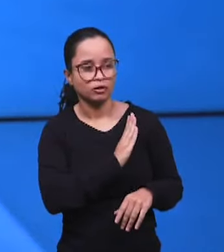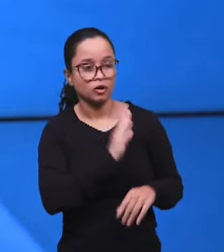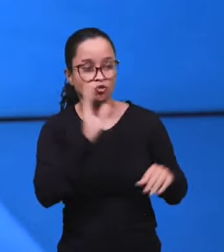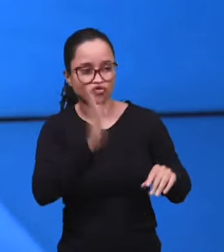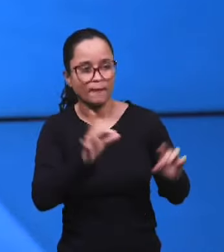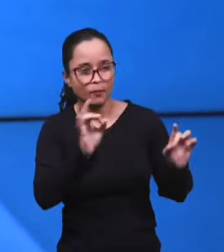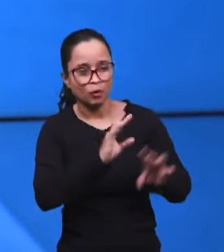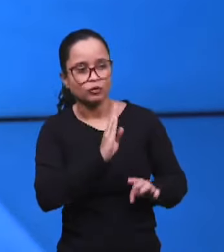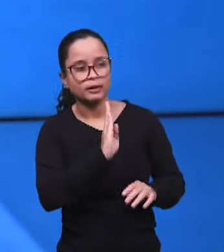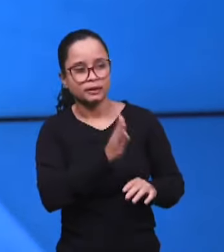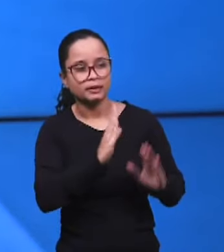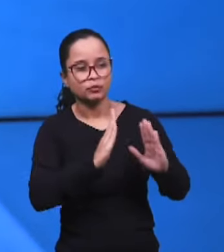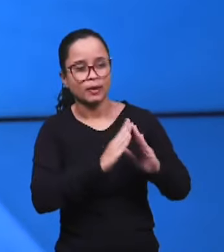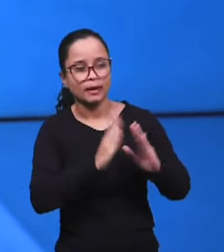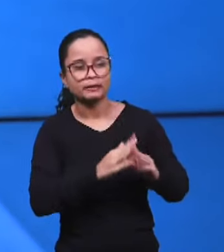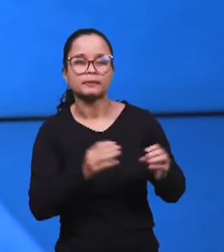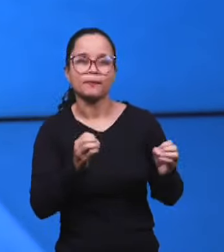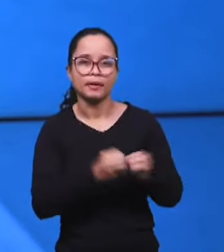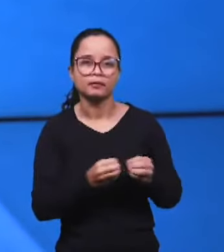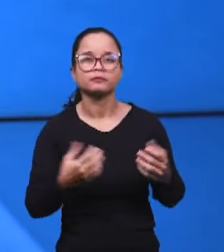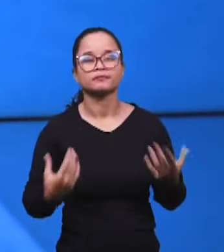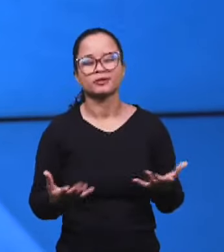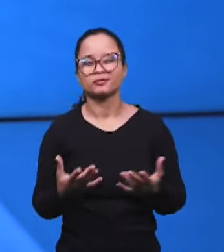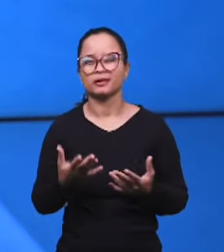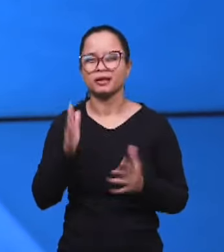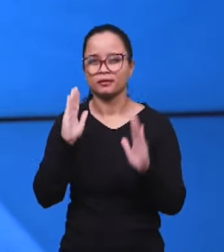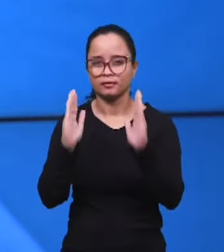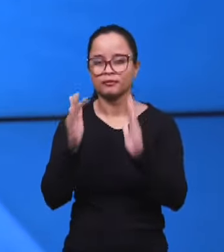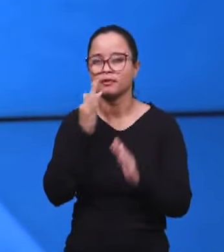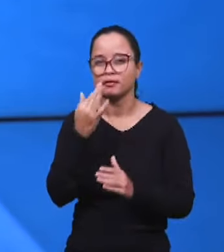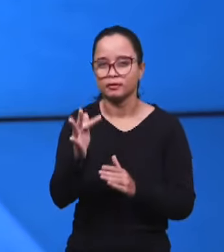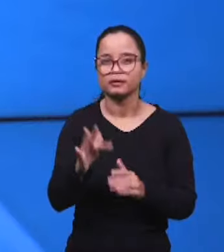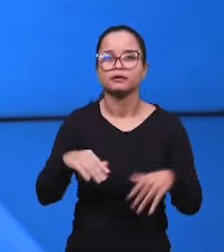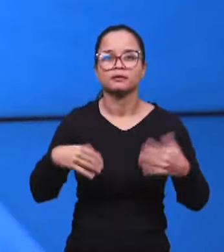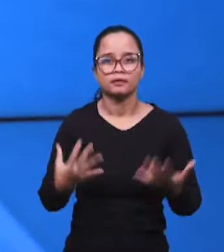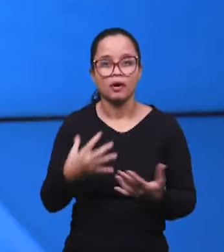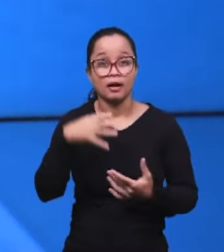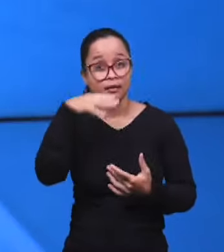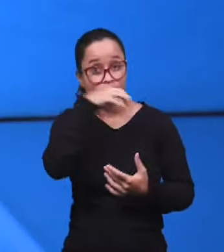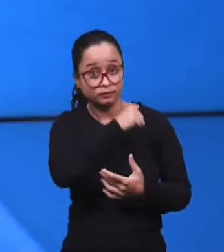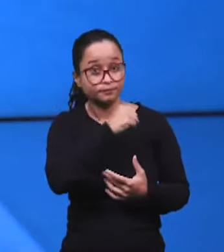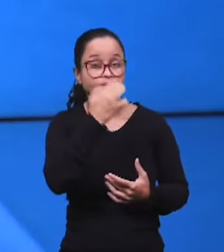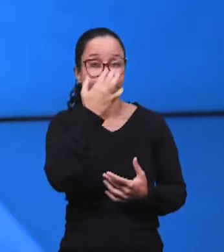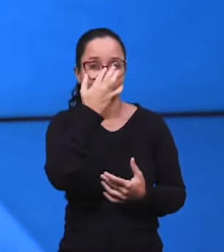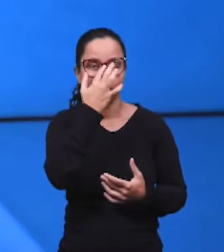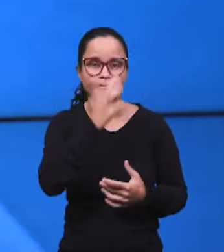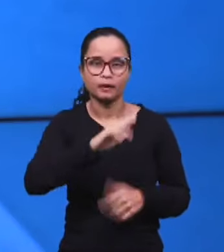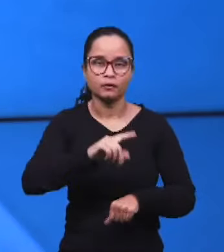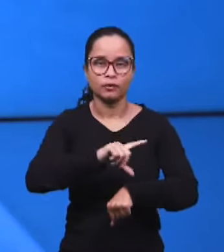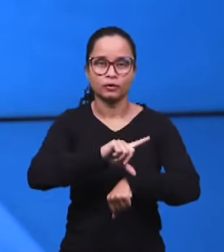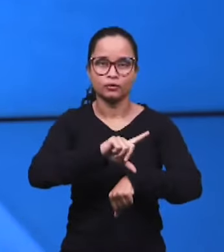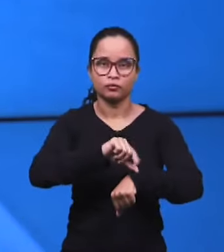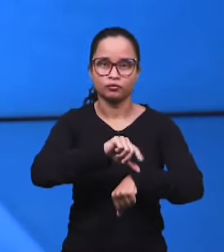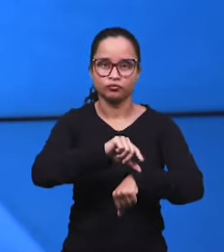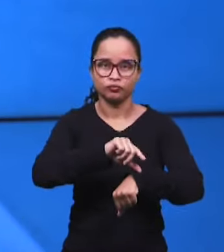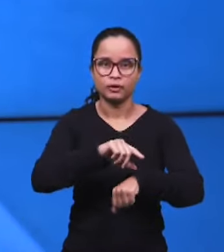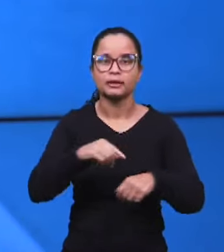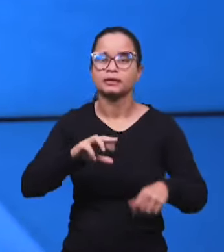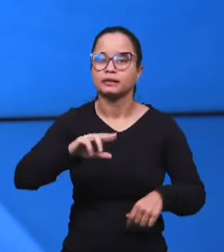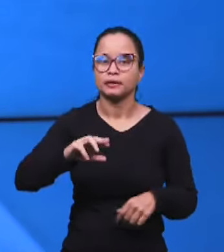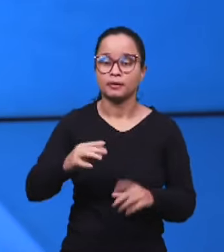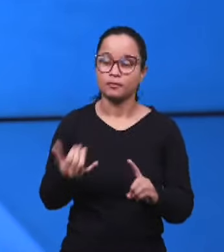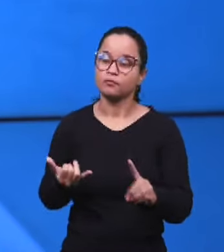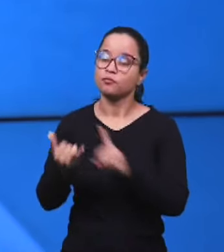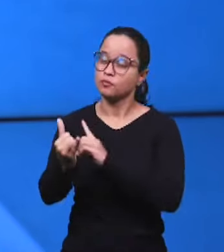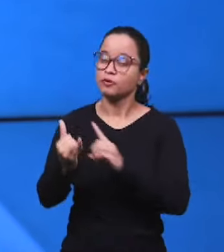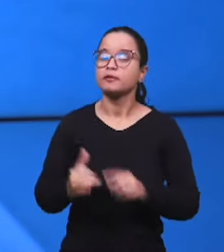casa. Então esse tempo breve realmente é muito bem dimensionado no sentido não cronológico, né? O tempo do breve ele é